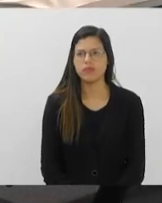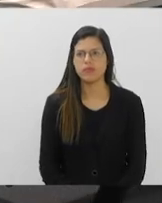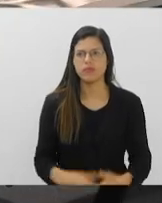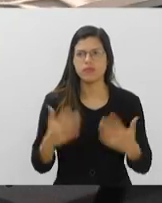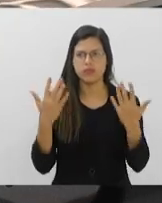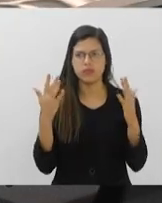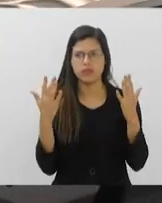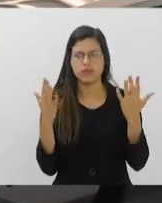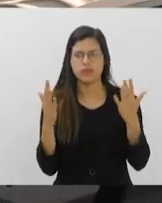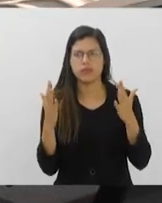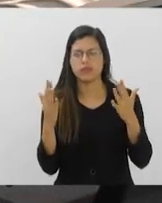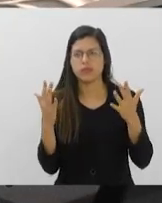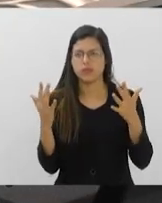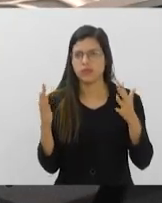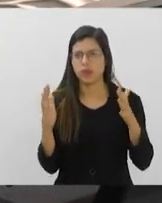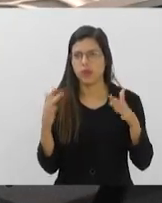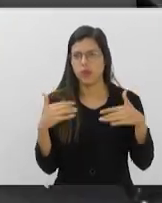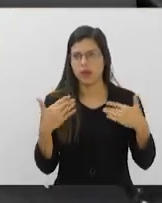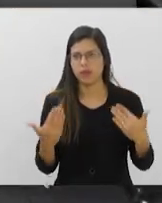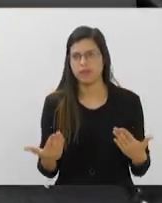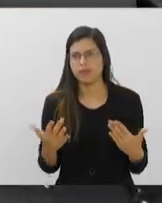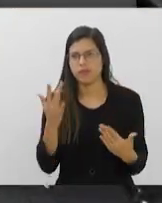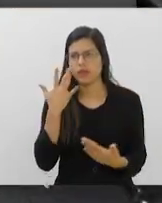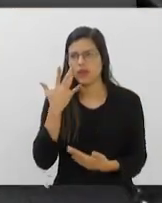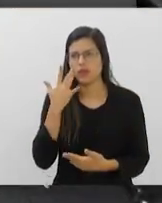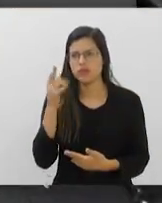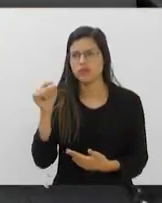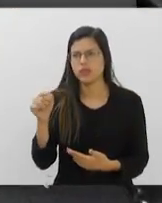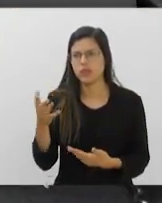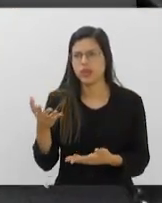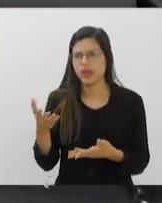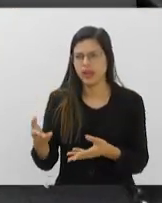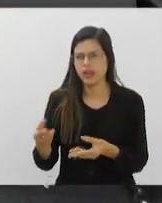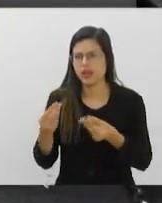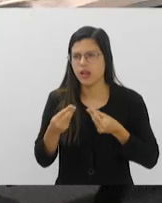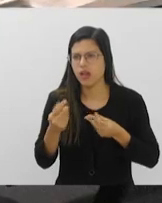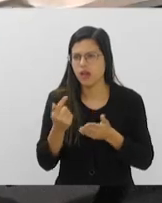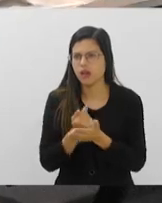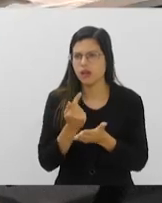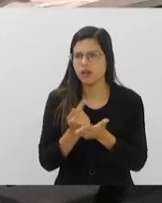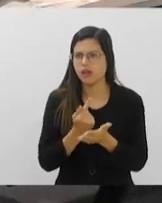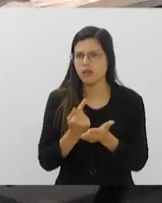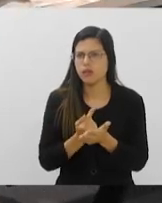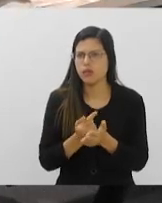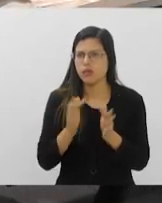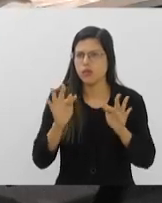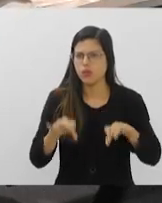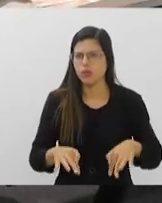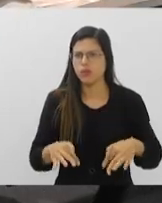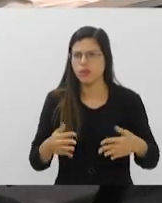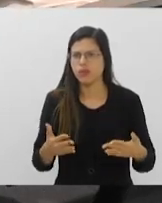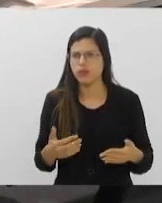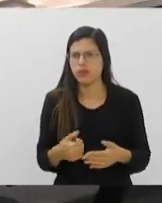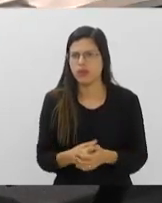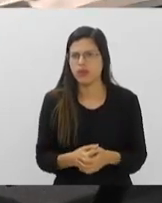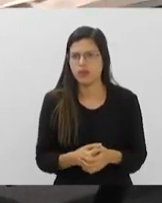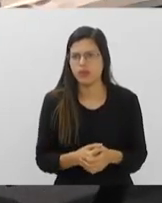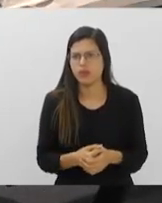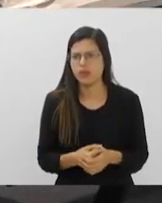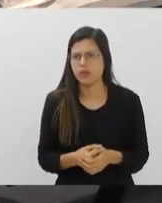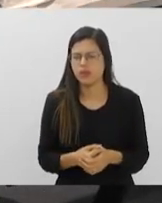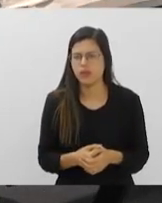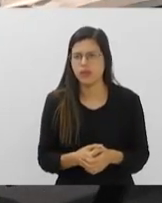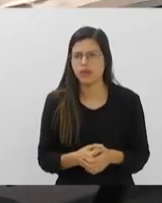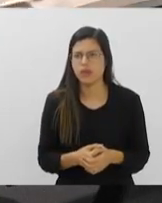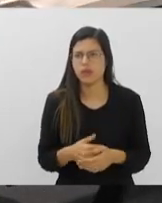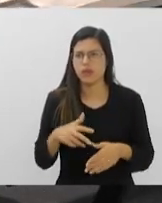gente eh eu acho que você quer vir me tragar o livrinho não Ah então no finalzinho ou quer traga que você ficou